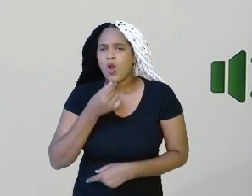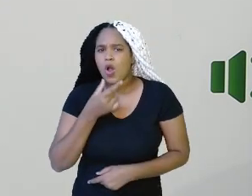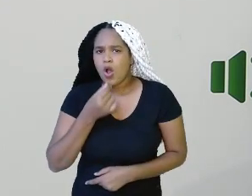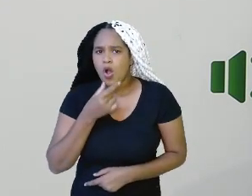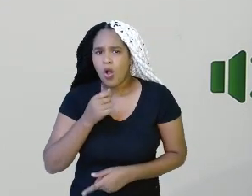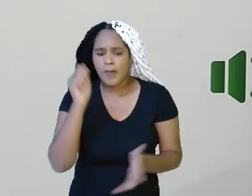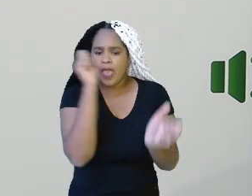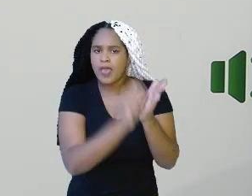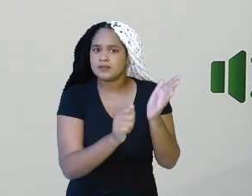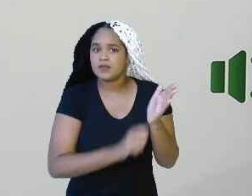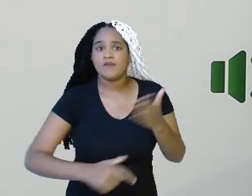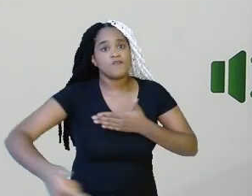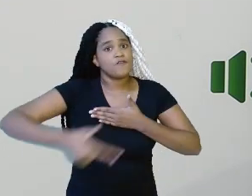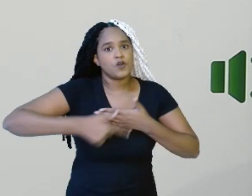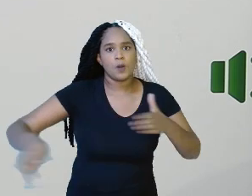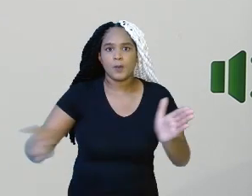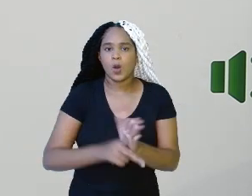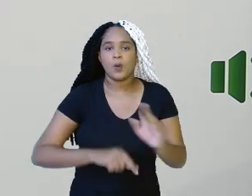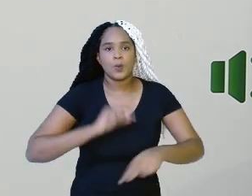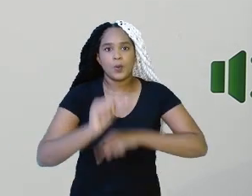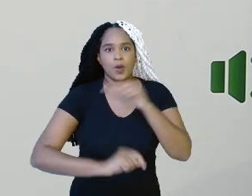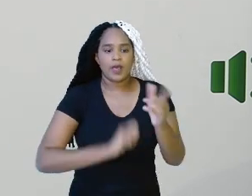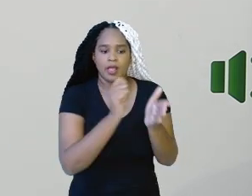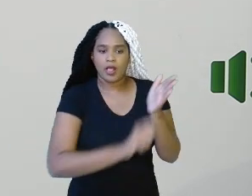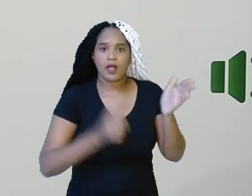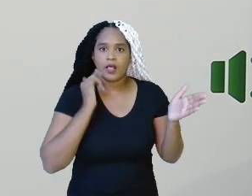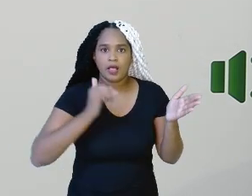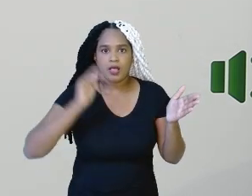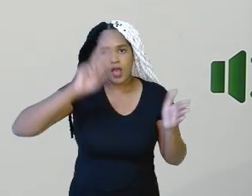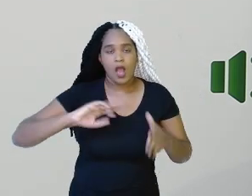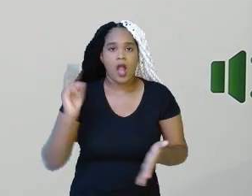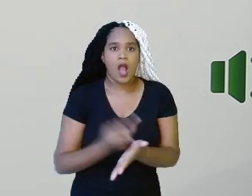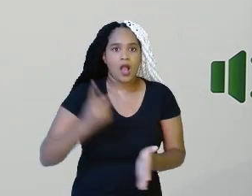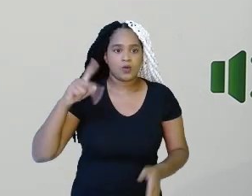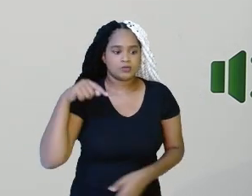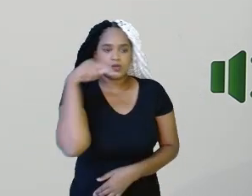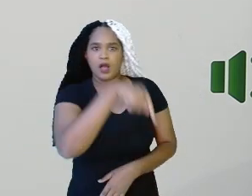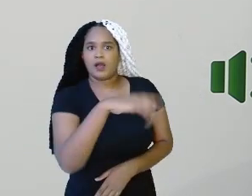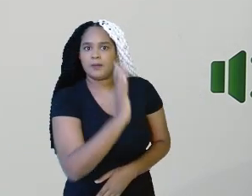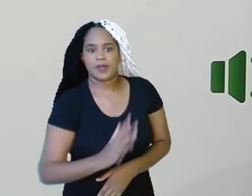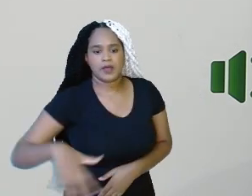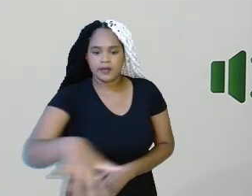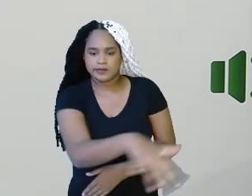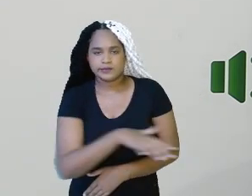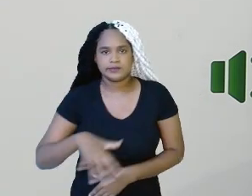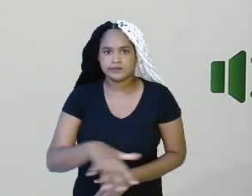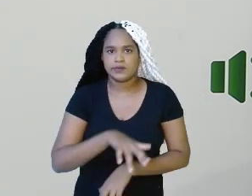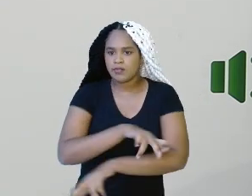de escrever, de relatar todos os acontecimentos que